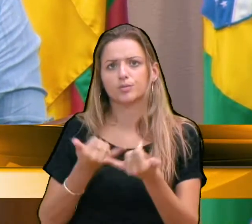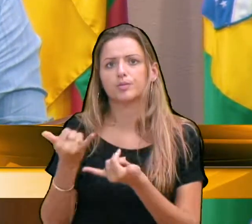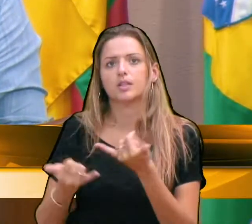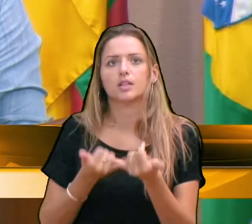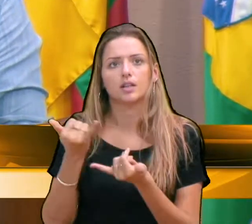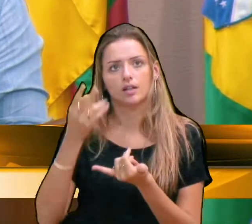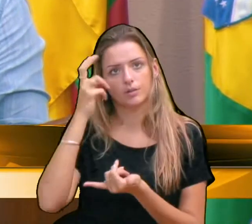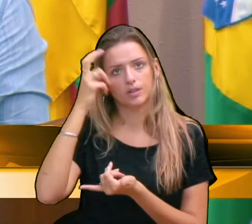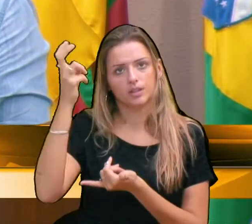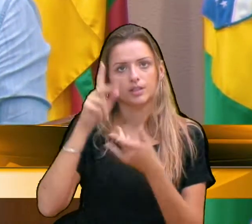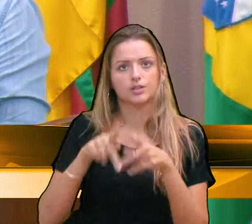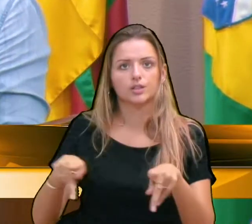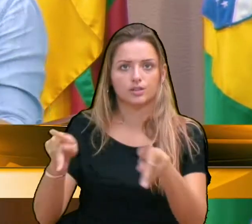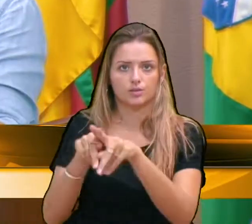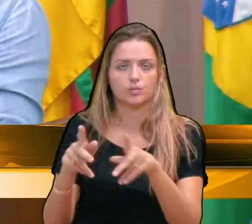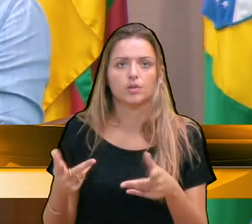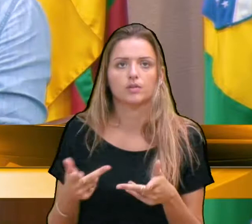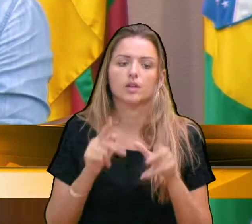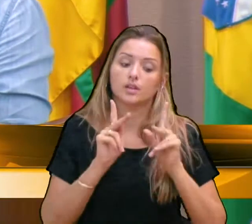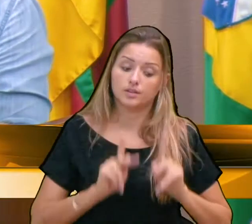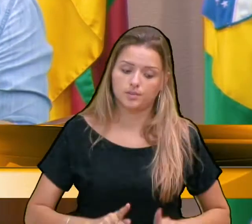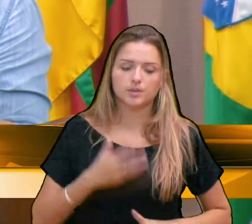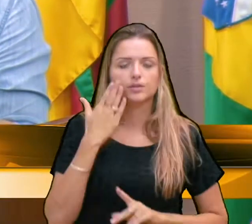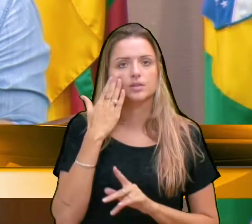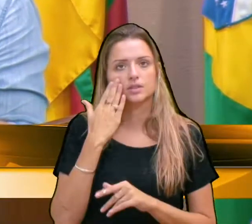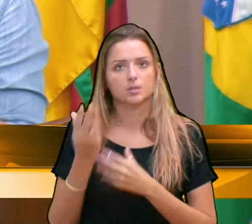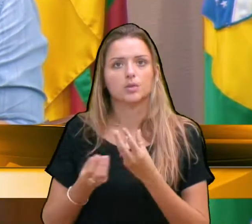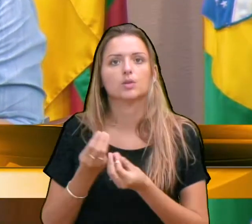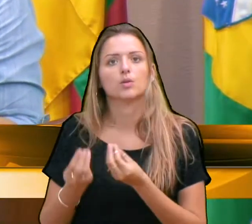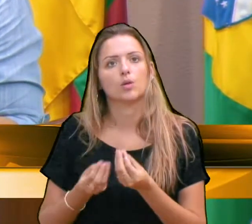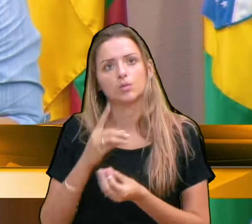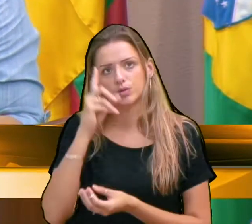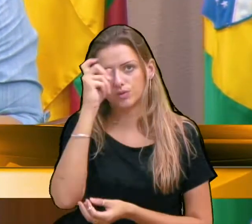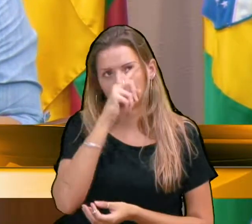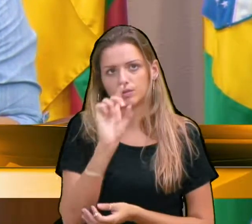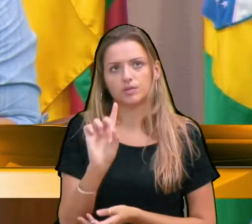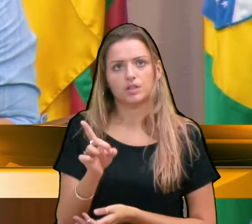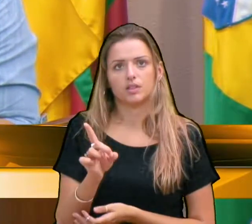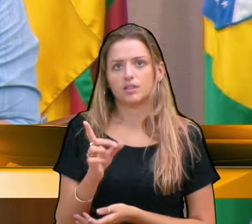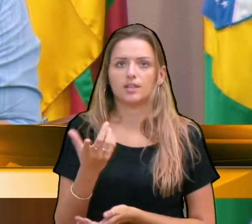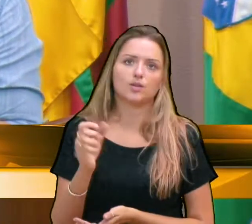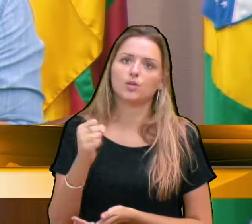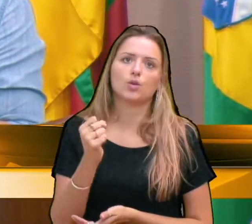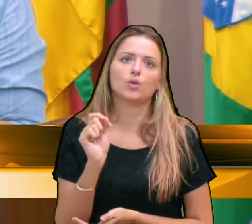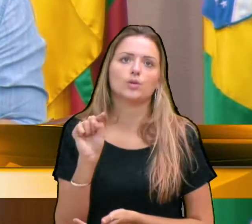com a inteligência da população. As pessoas sabem da dificuldade e que não foi, né?